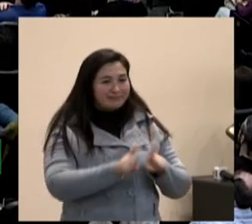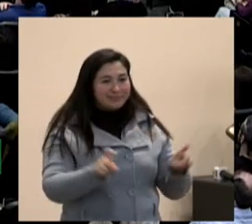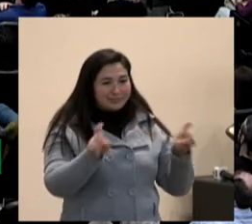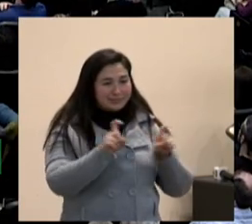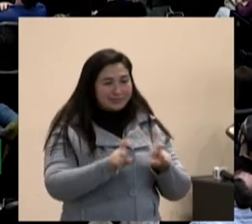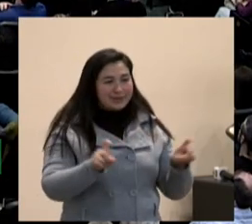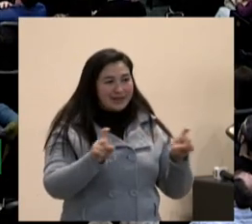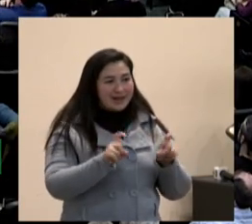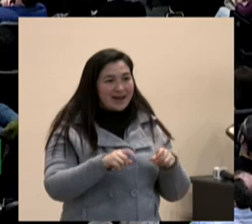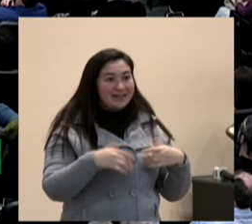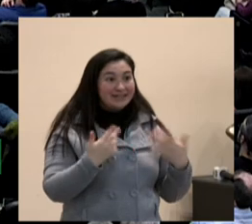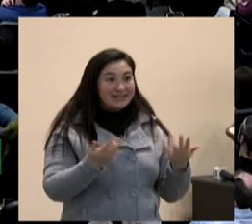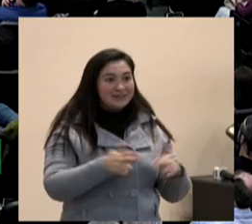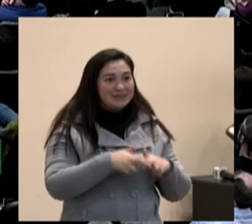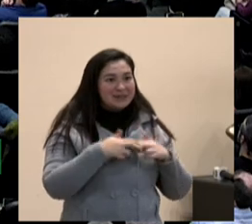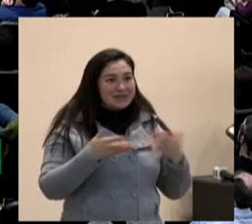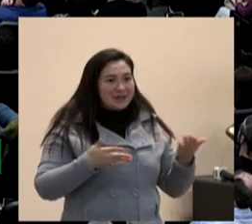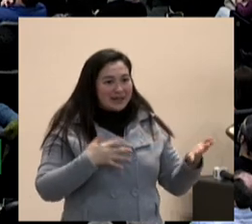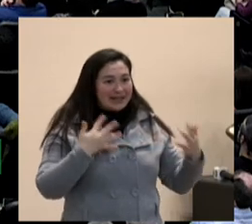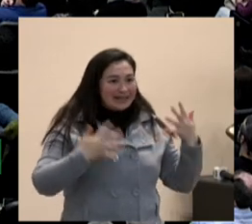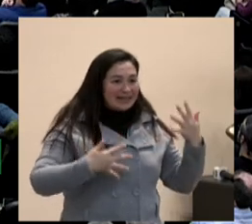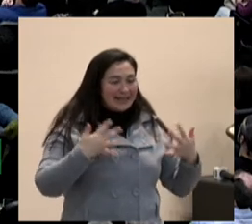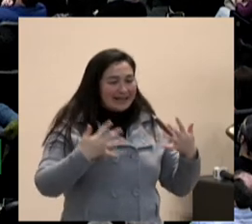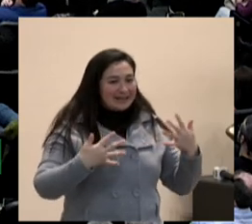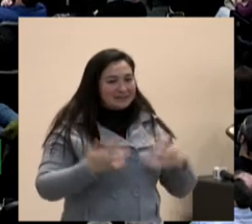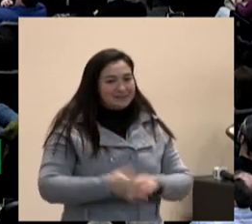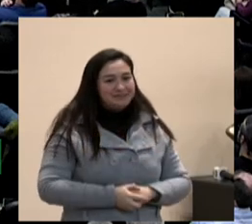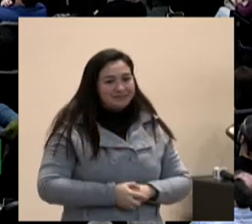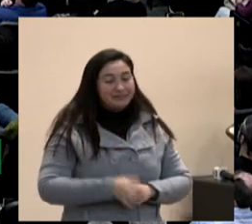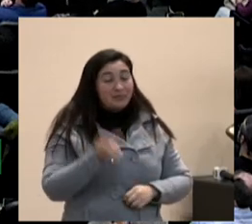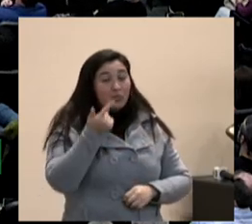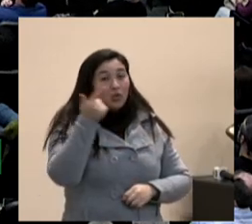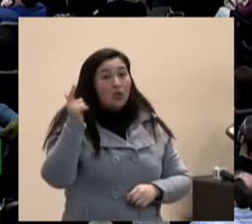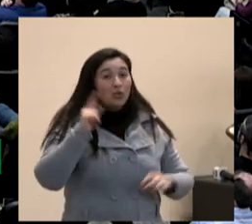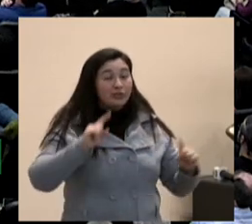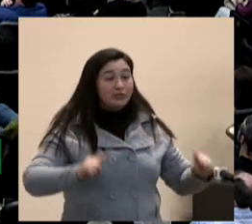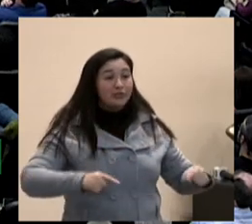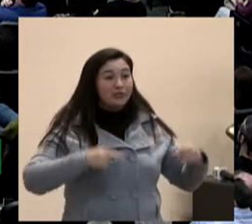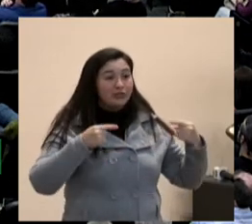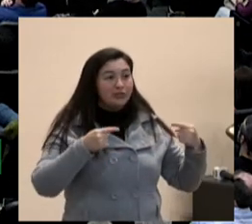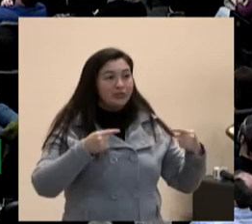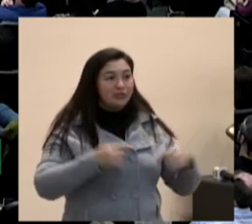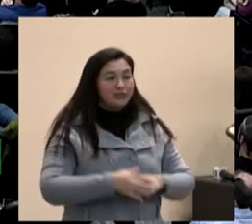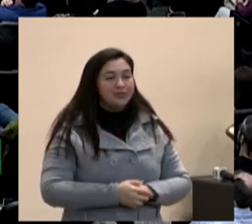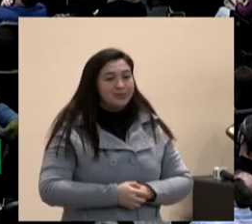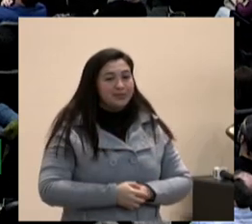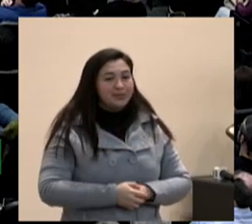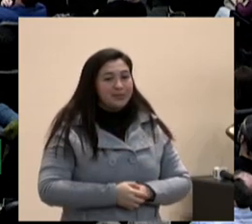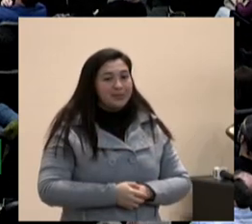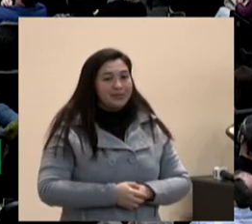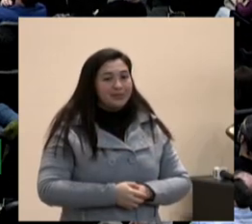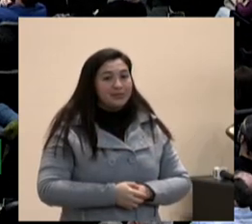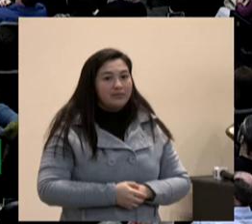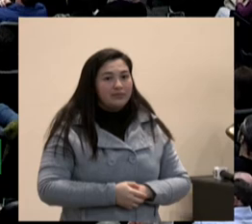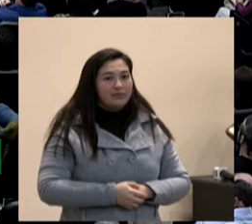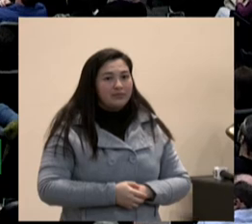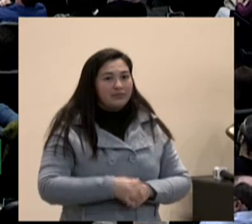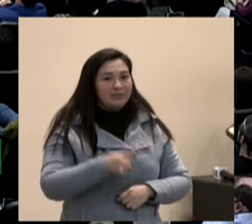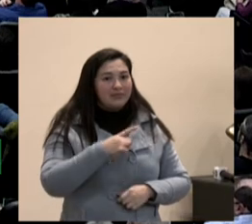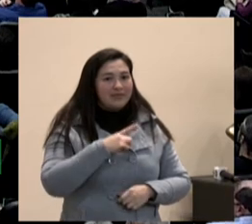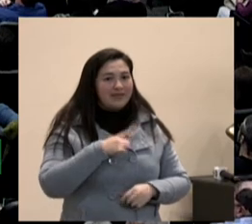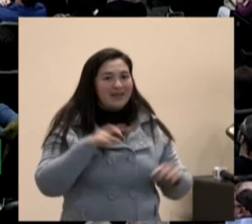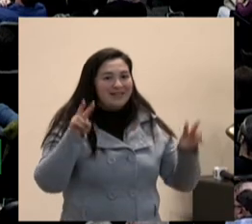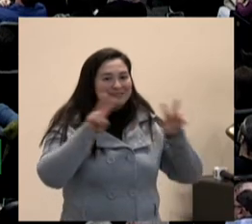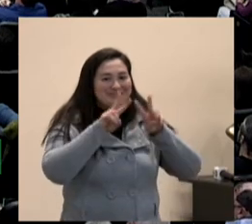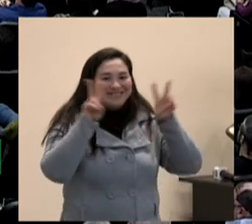por isso que estou aqui meio perdida. Mas vou para os desafios, então. A gente fica perdido porque o tema, de fato,